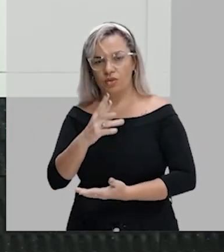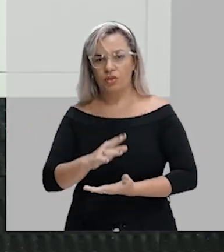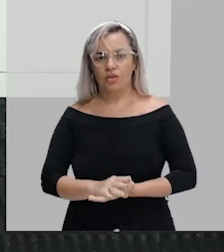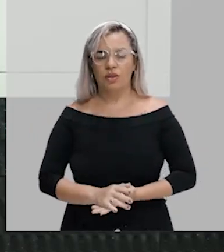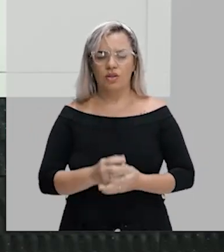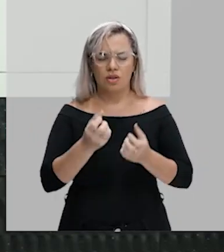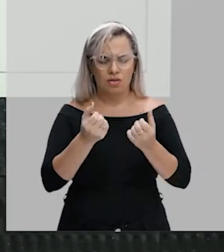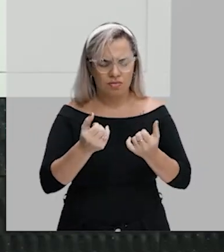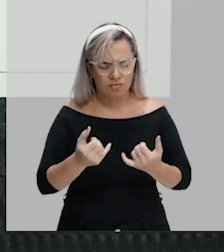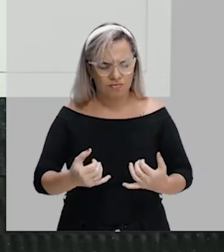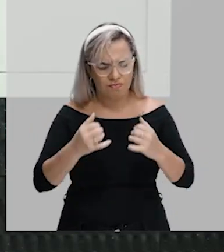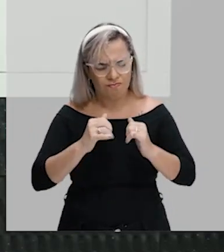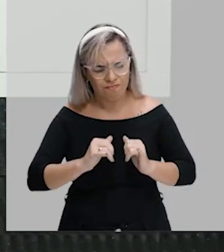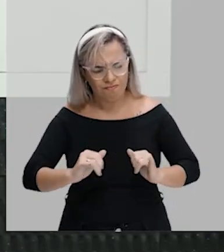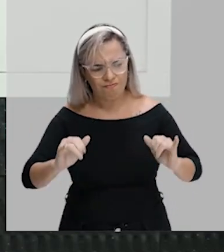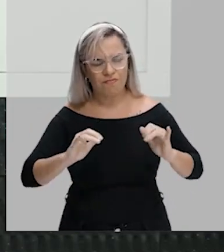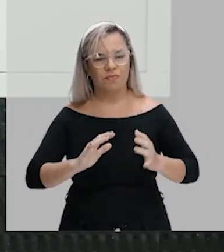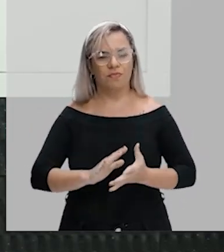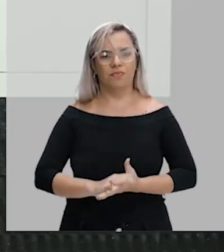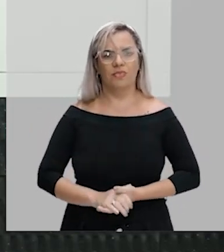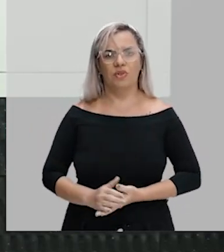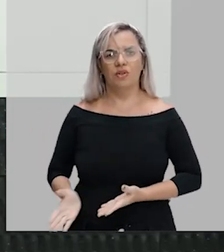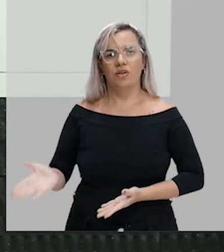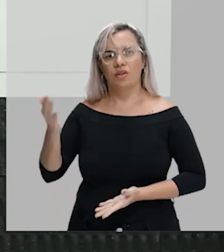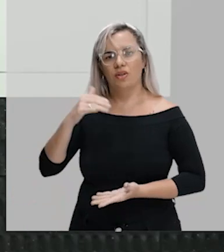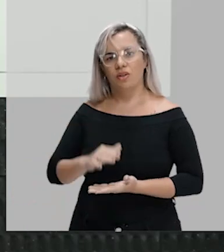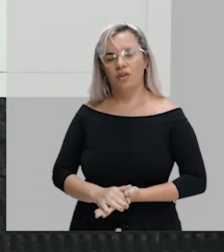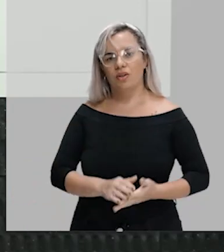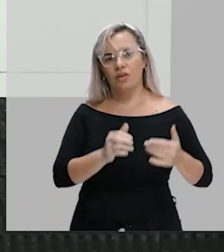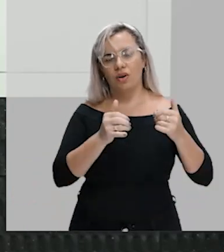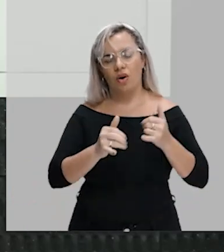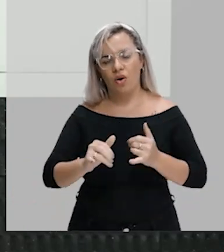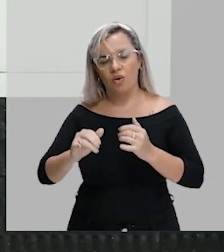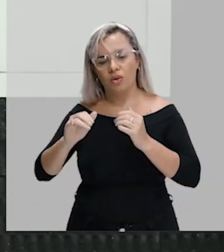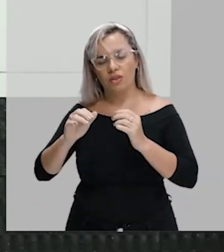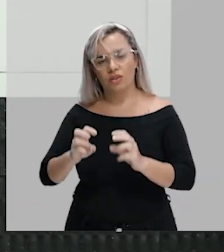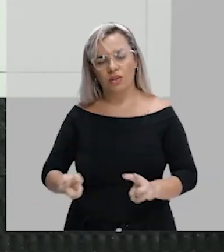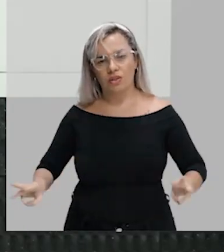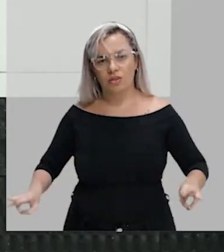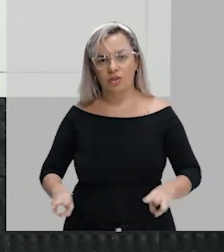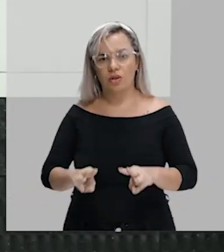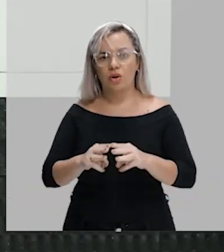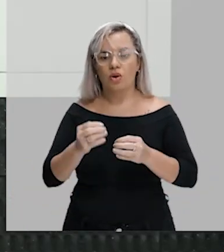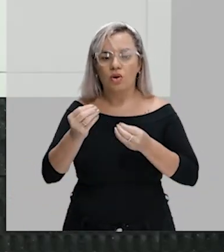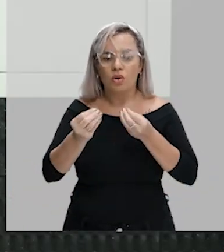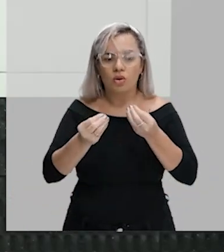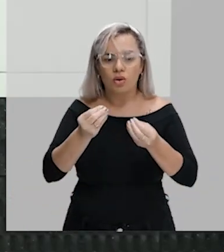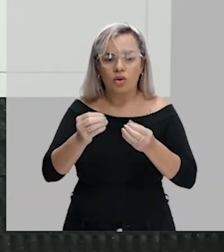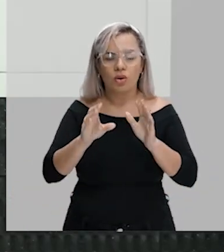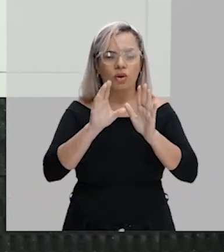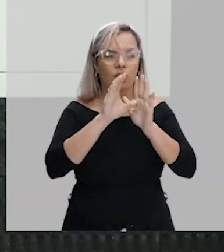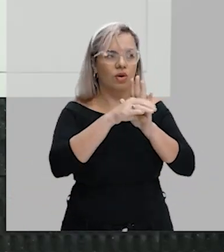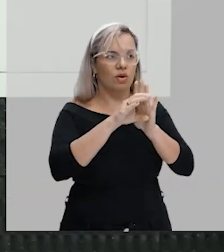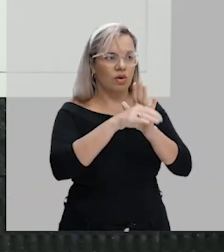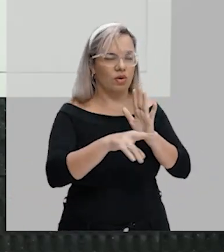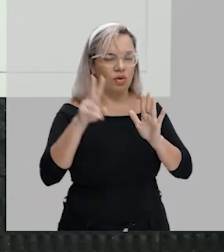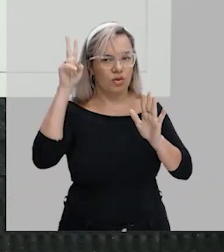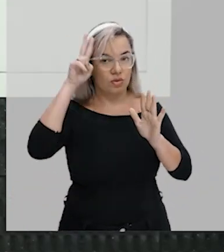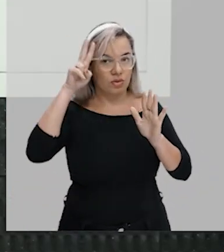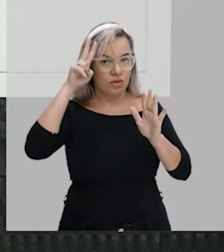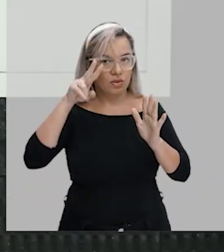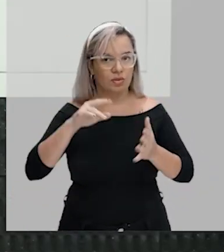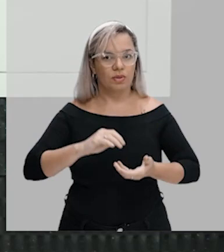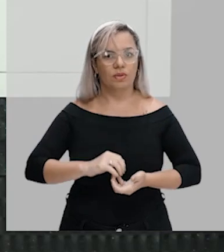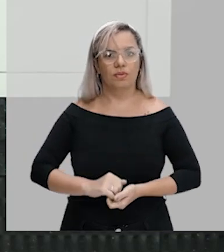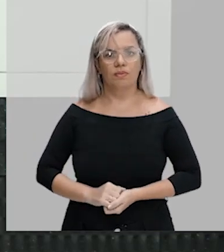ok? Então vamos lá, né? Ondas eletromagnéticas. Primeiro nós vamos definir o que é uma onda, né? Vamos lembrar o que é uma